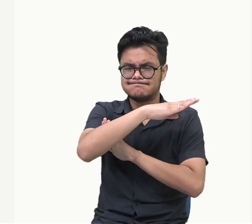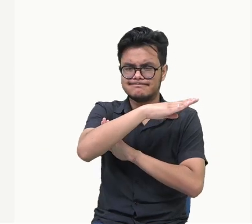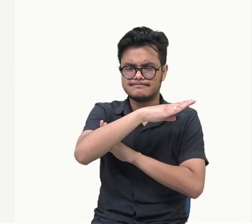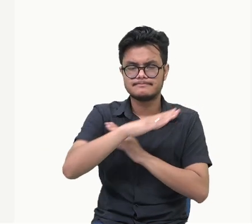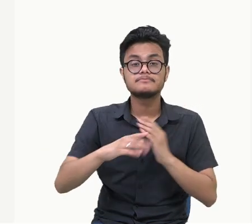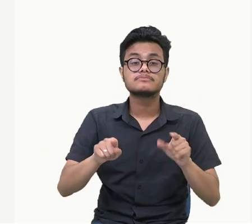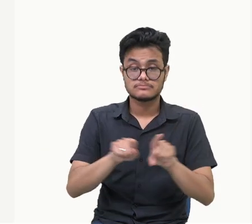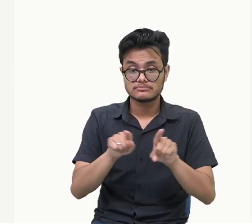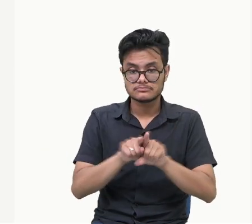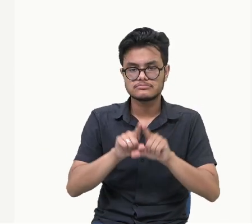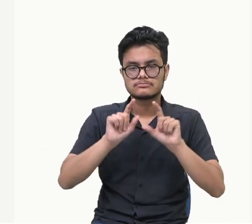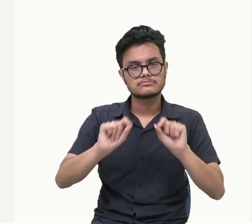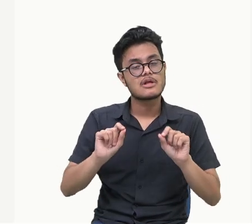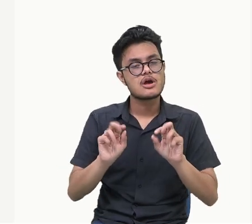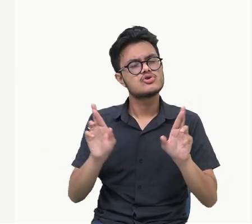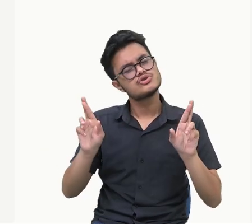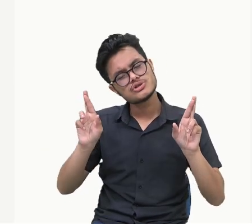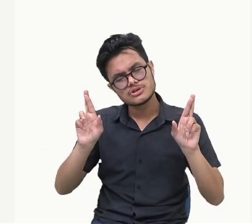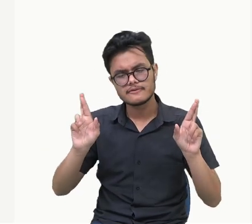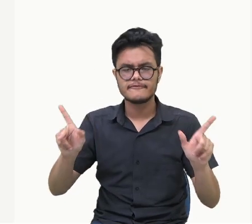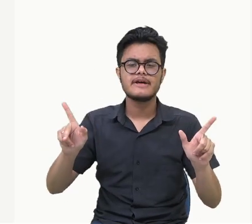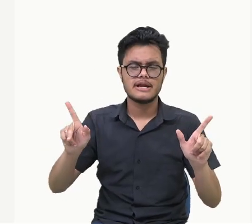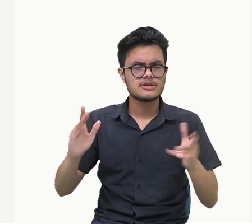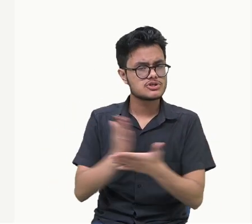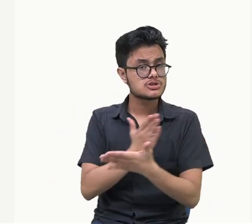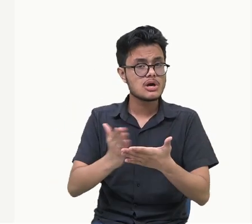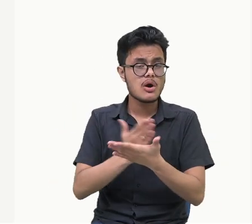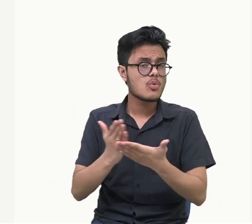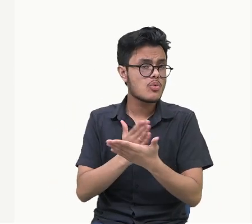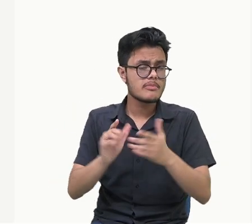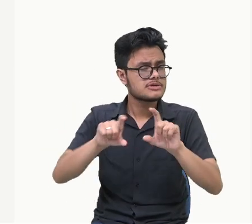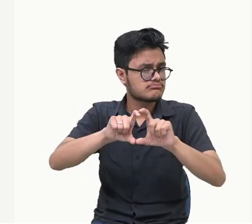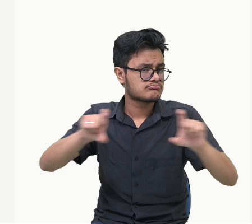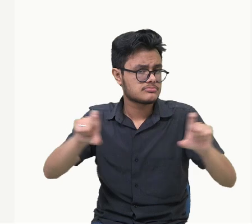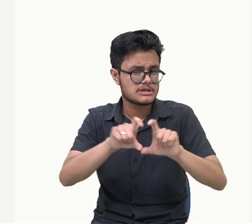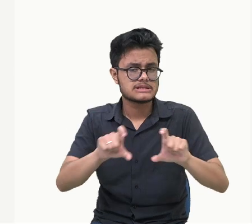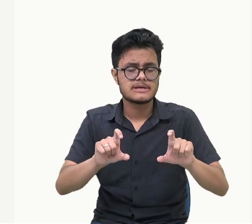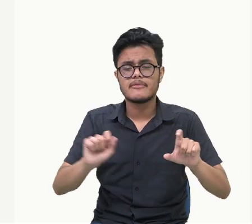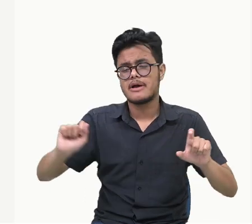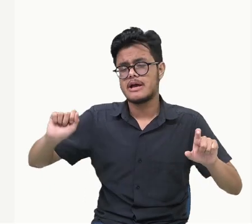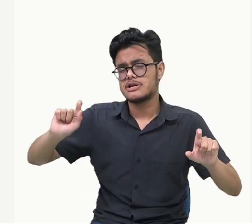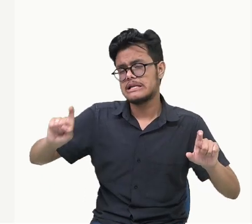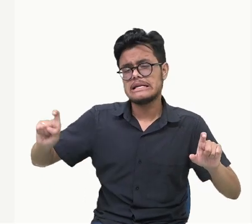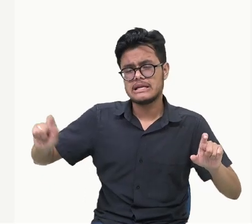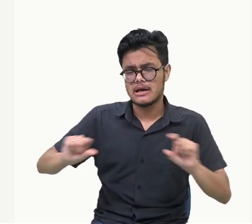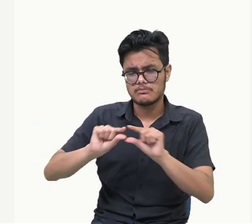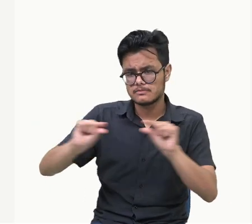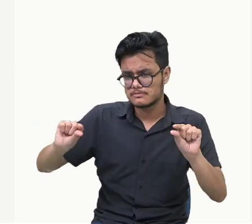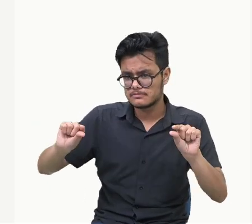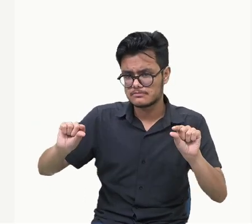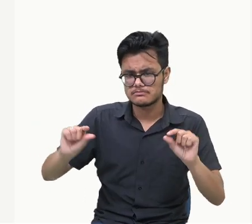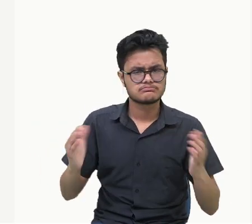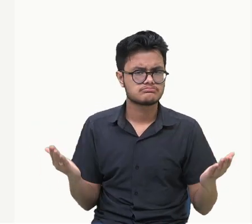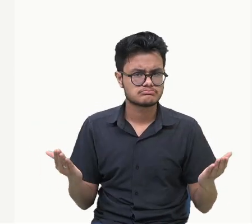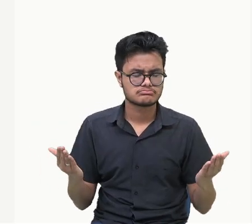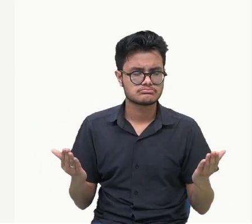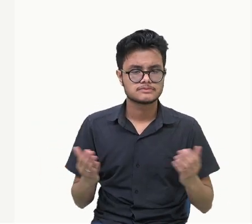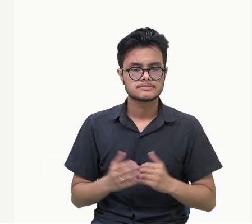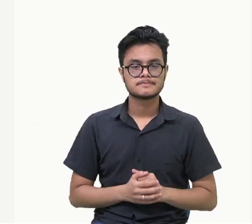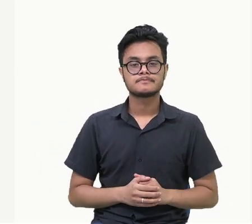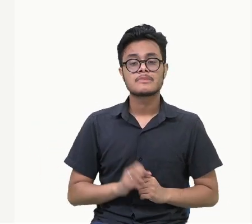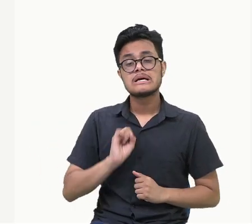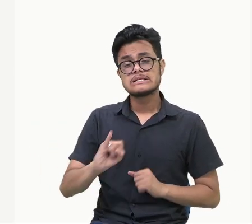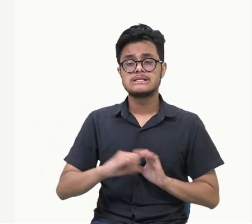que o das funções lineares, se for crescente, ou um